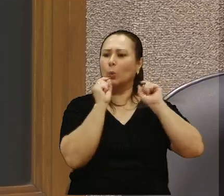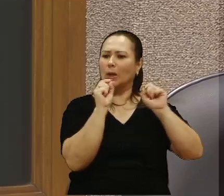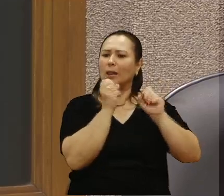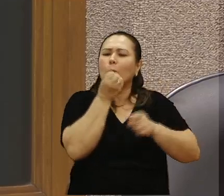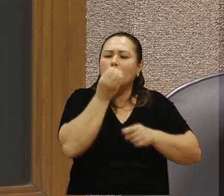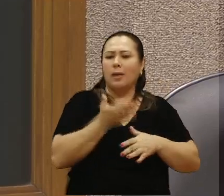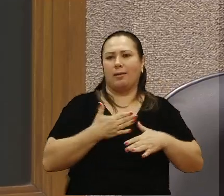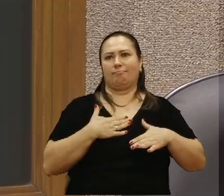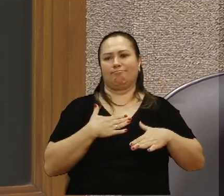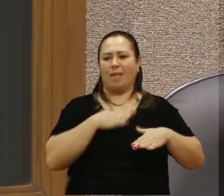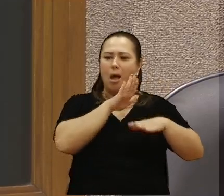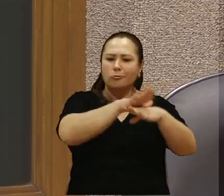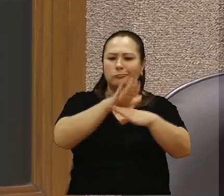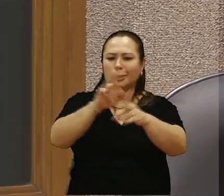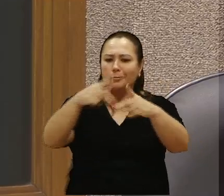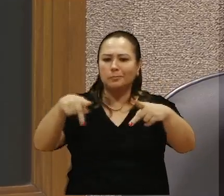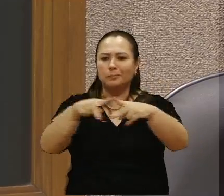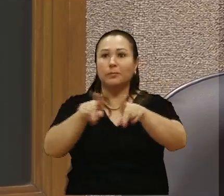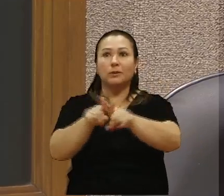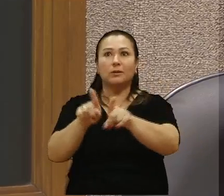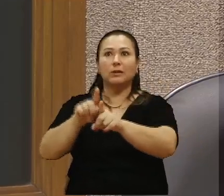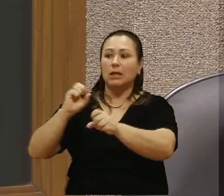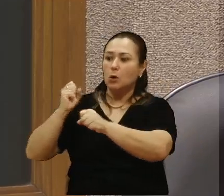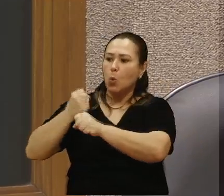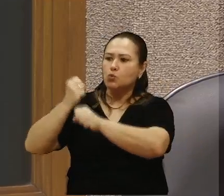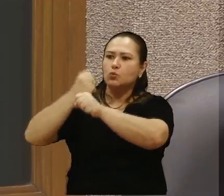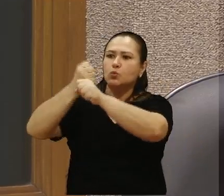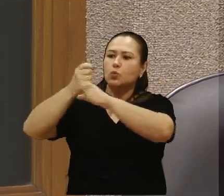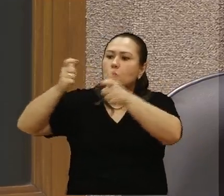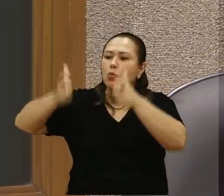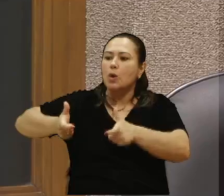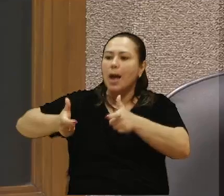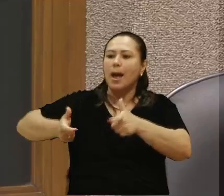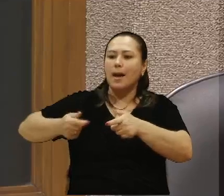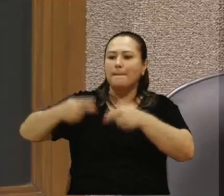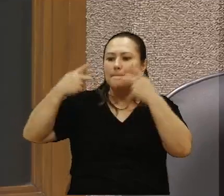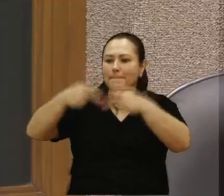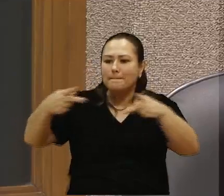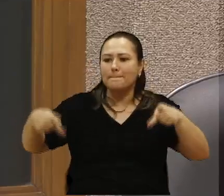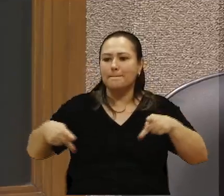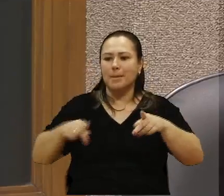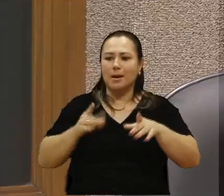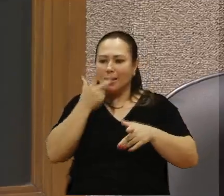bem. E a construção de centros de formação jovem falta muito na cidade.